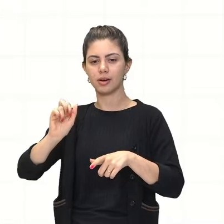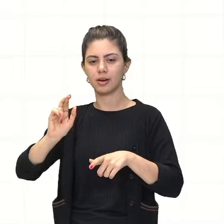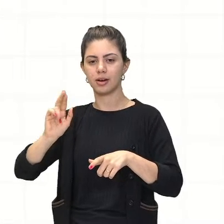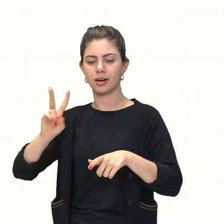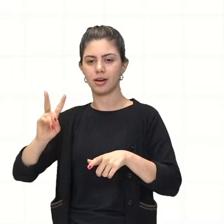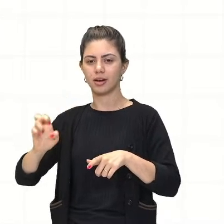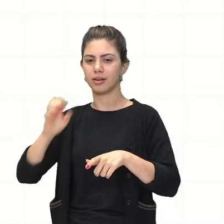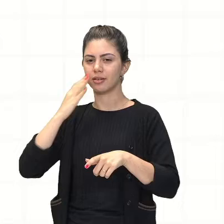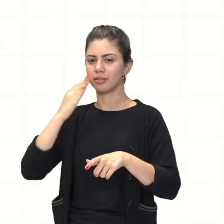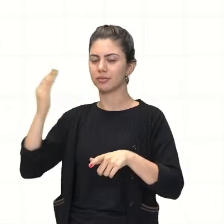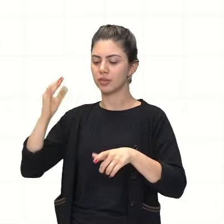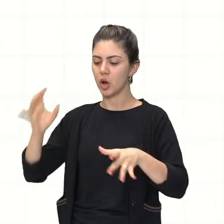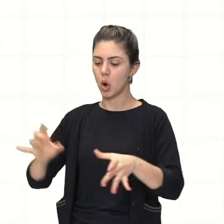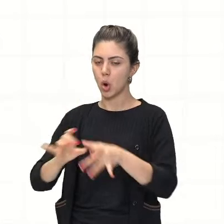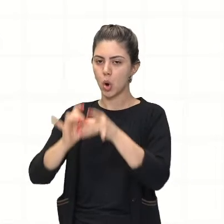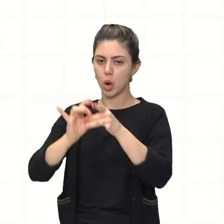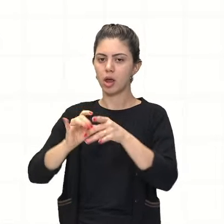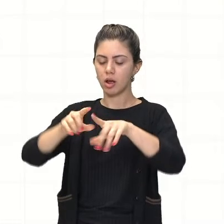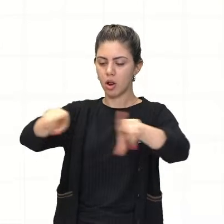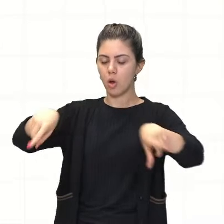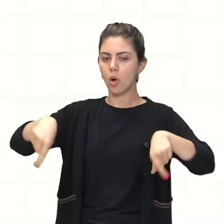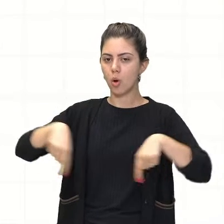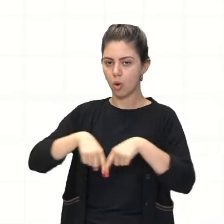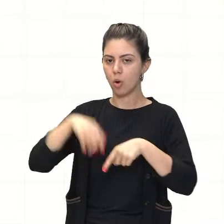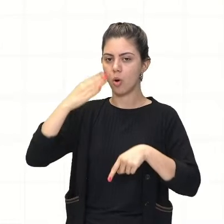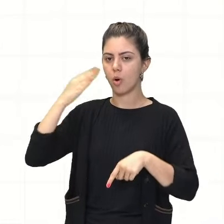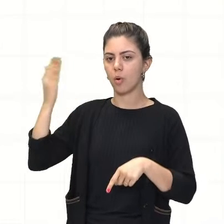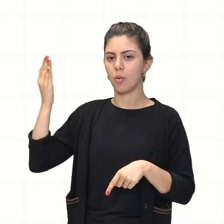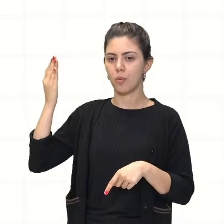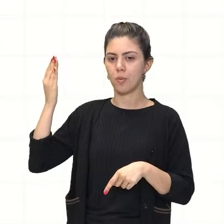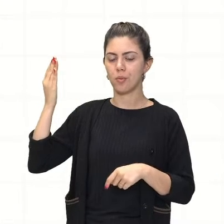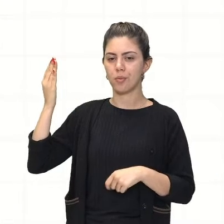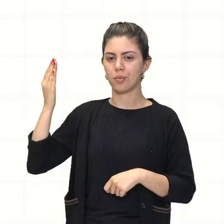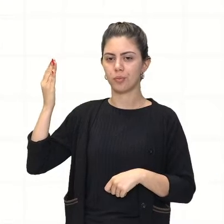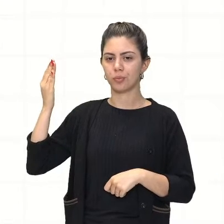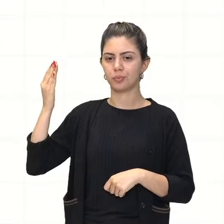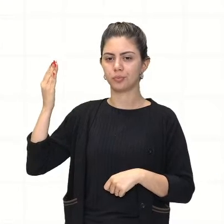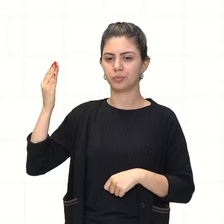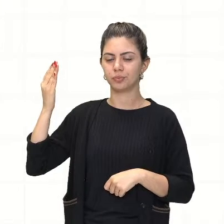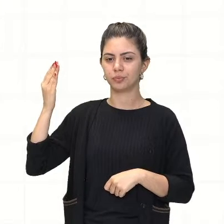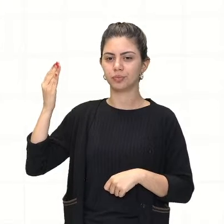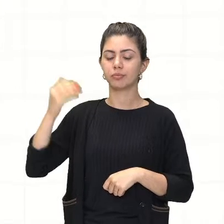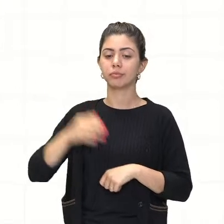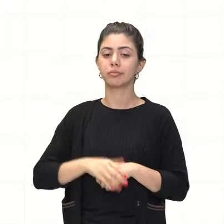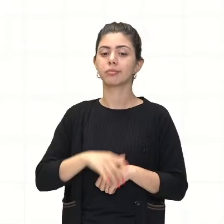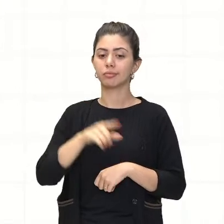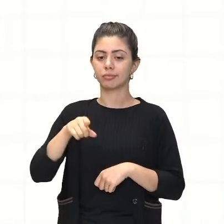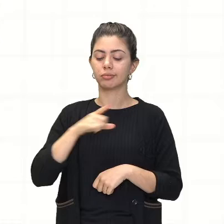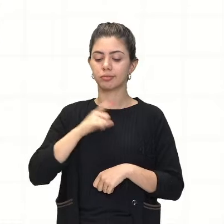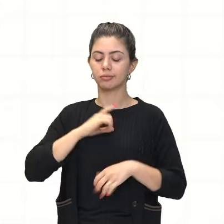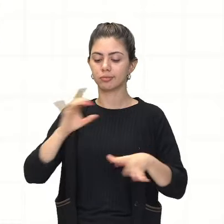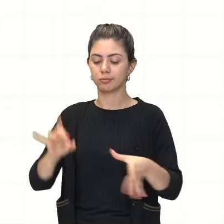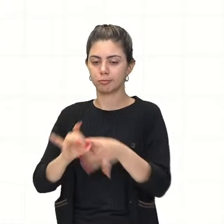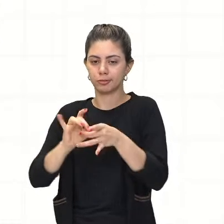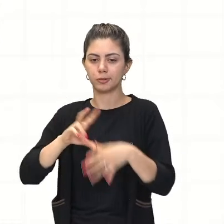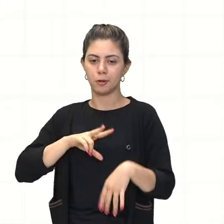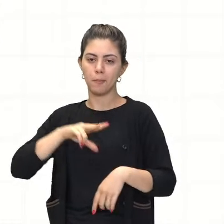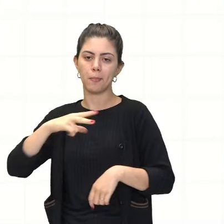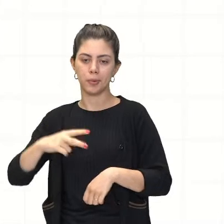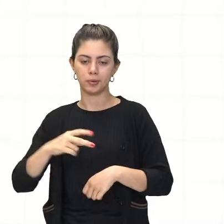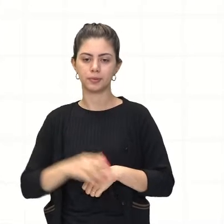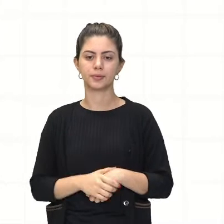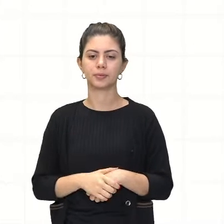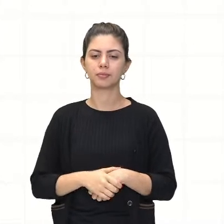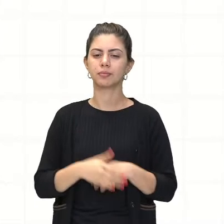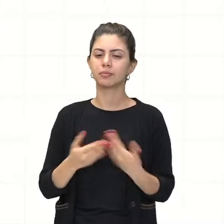nosso mapa. Então, eles vão anexar essa região ao território, ao reino português.